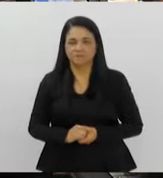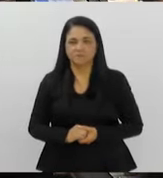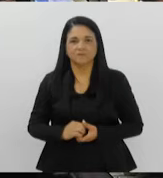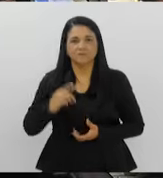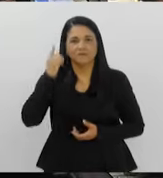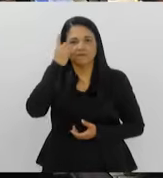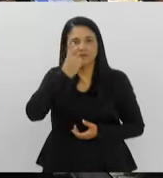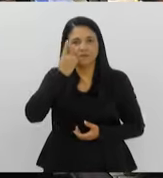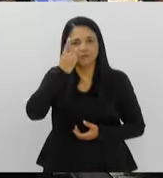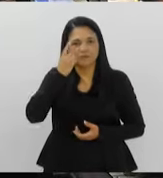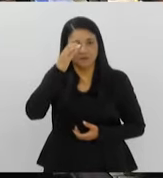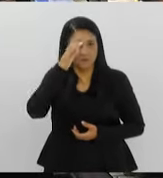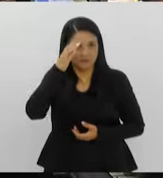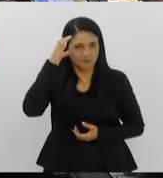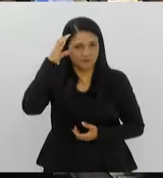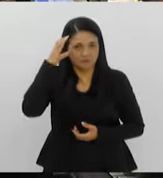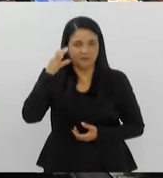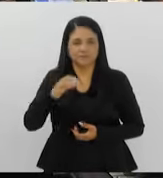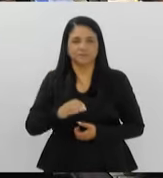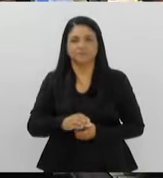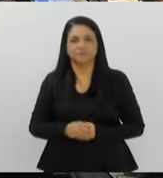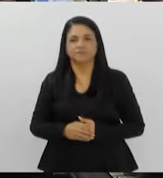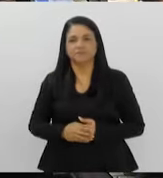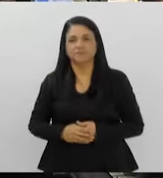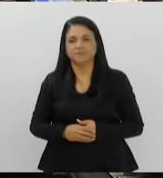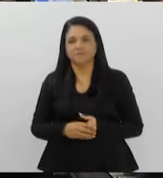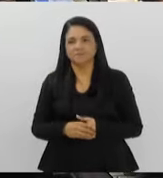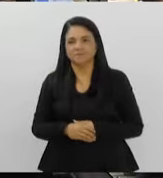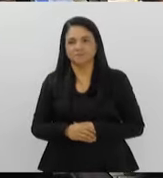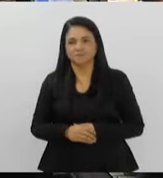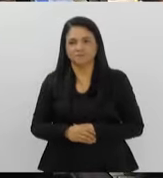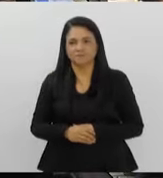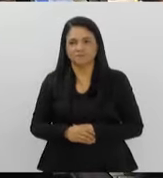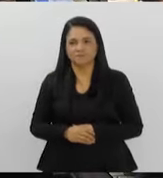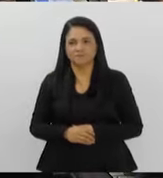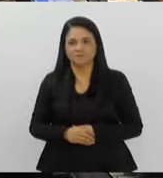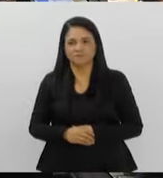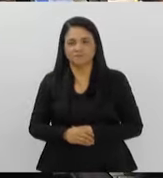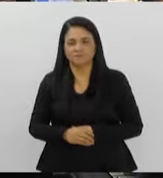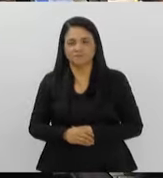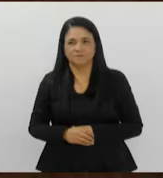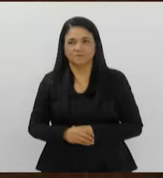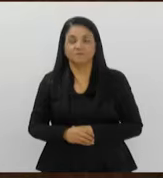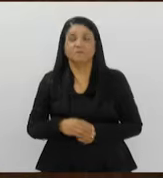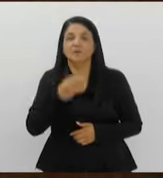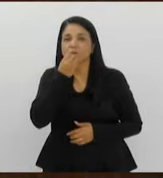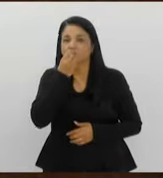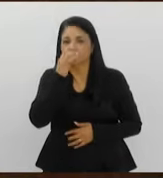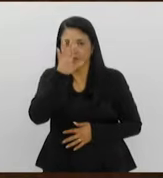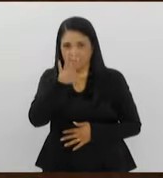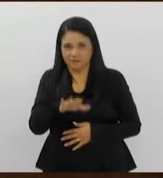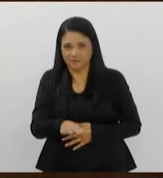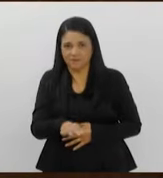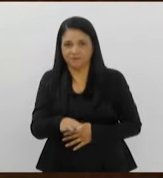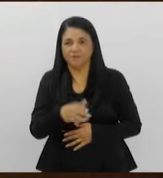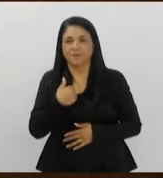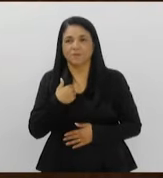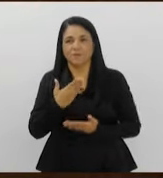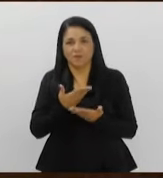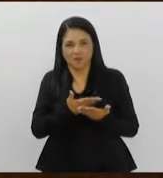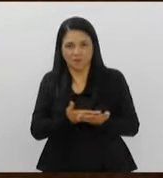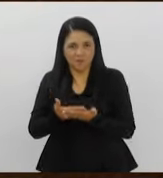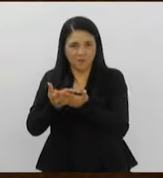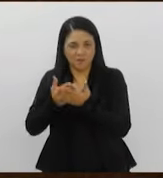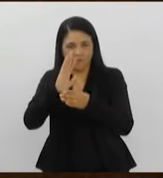Deputada Célia Jordão, por gentileza, deputada. Boa tarde. Meu encaminhamento